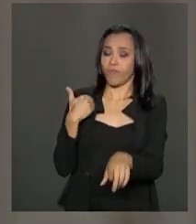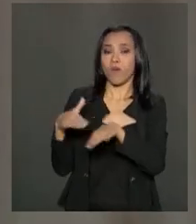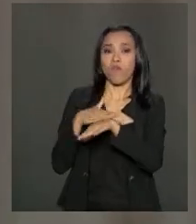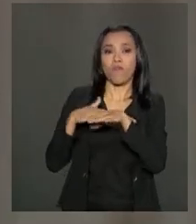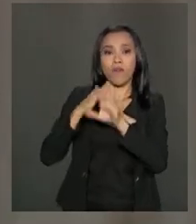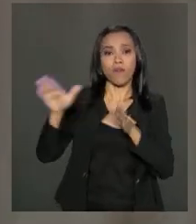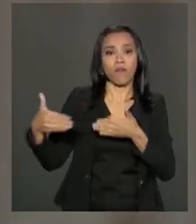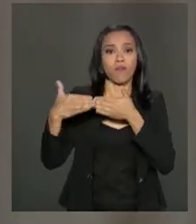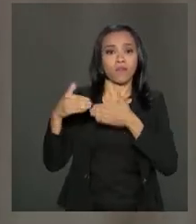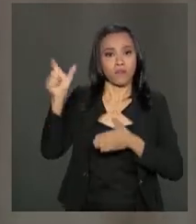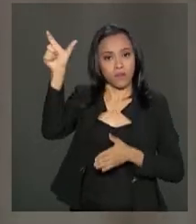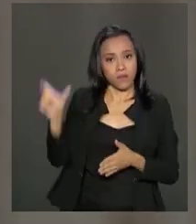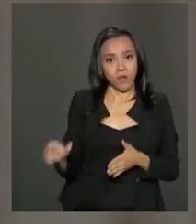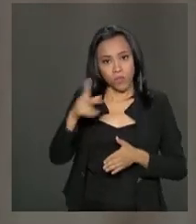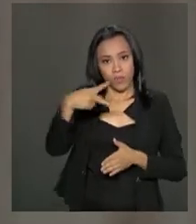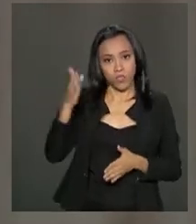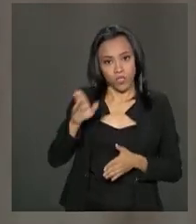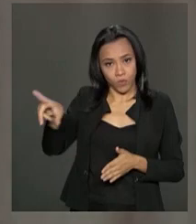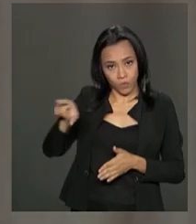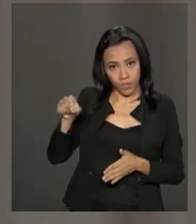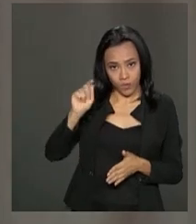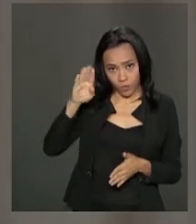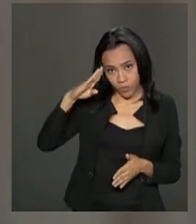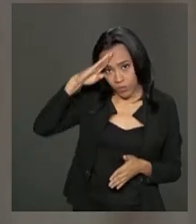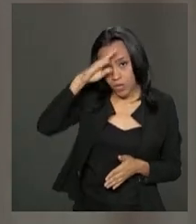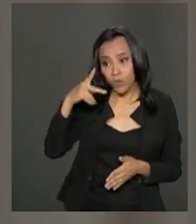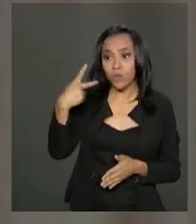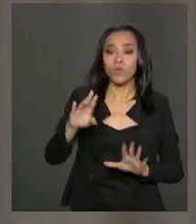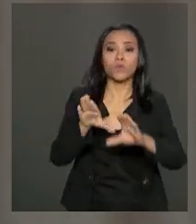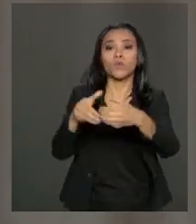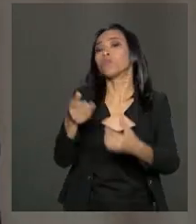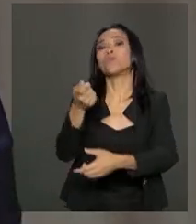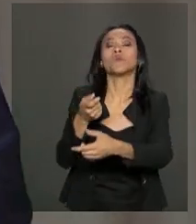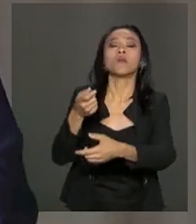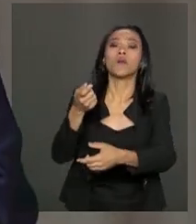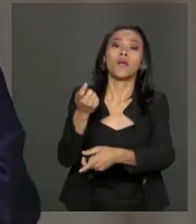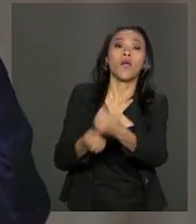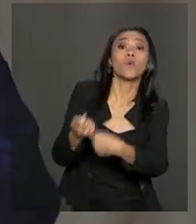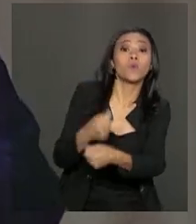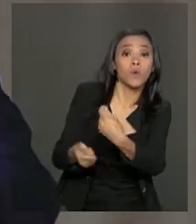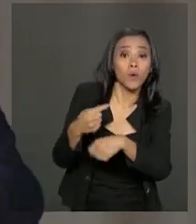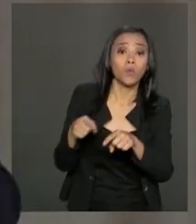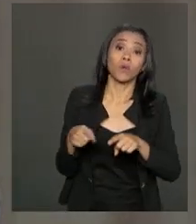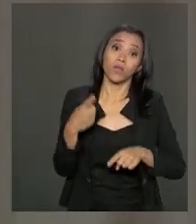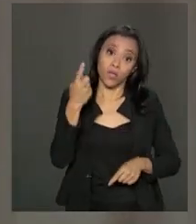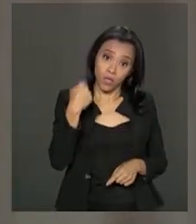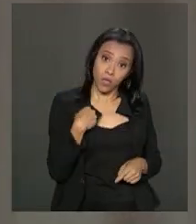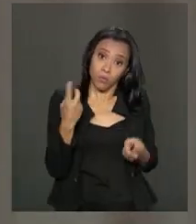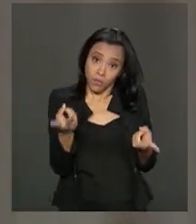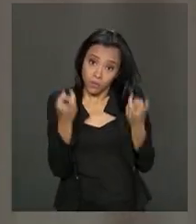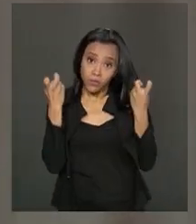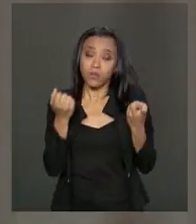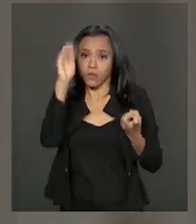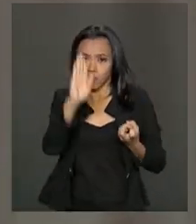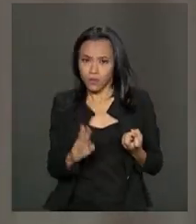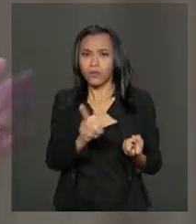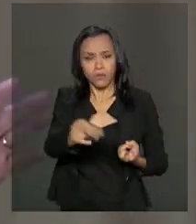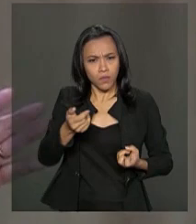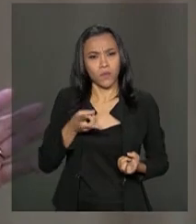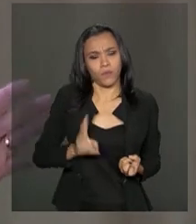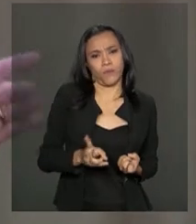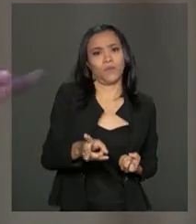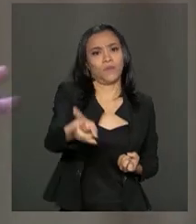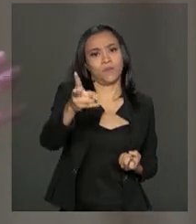presidente eleito bolsonaro com toda sua equipe econômica exceto e vejo que o brasil vai continuar na